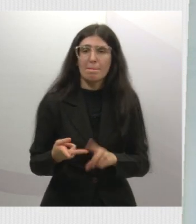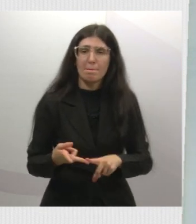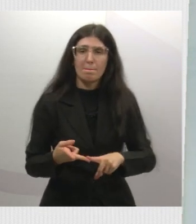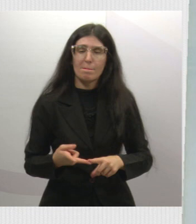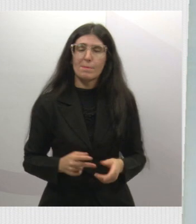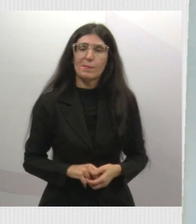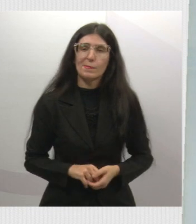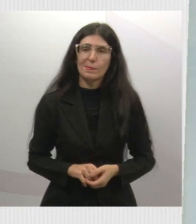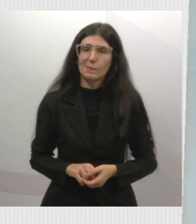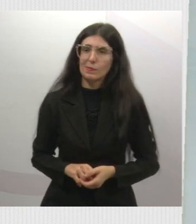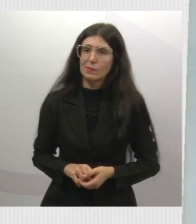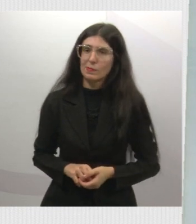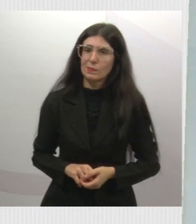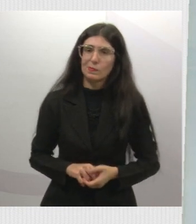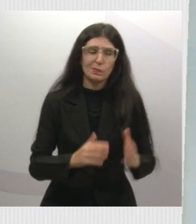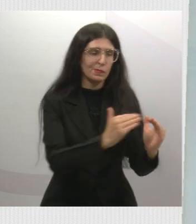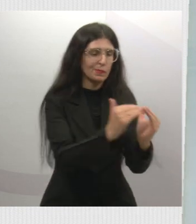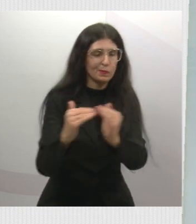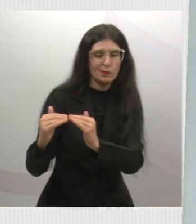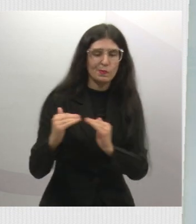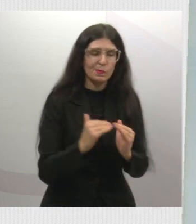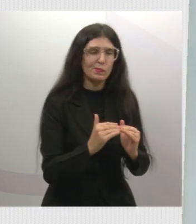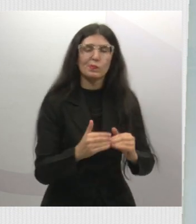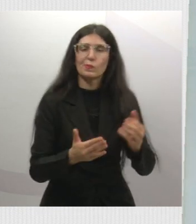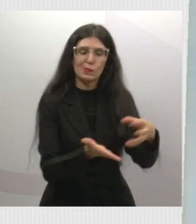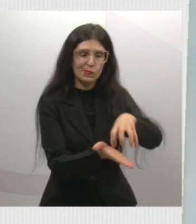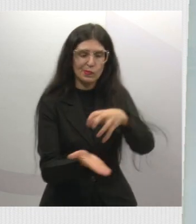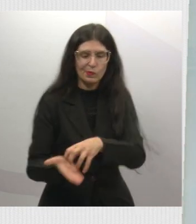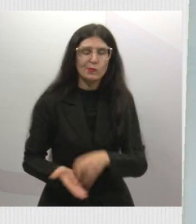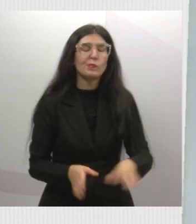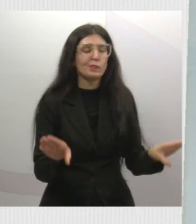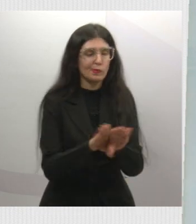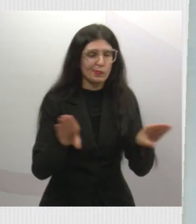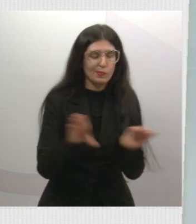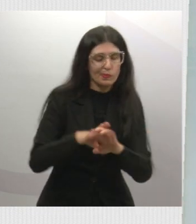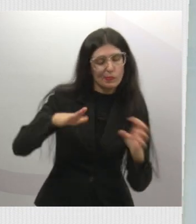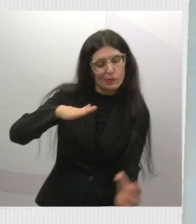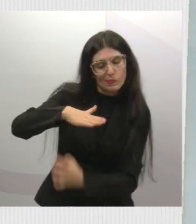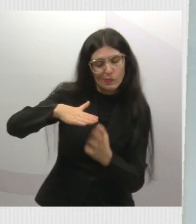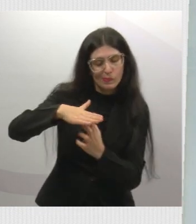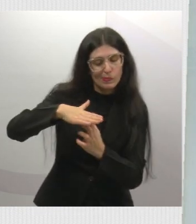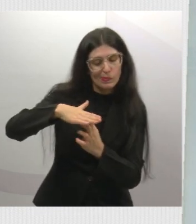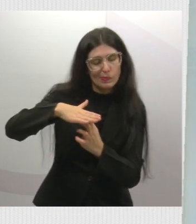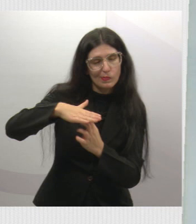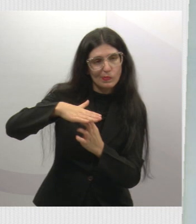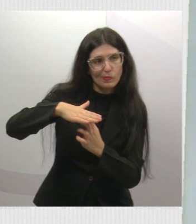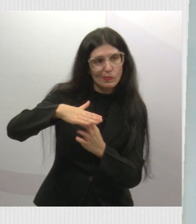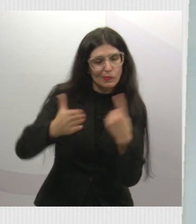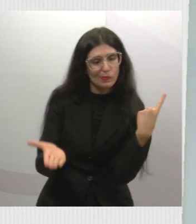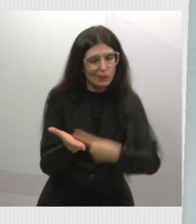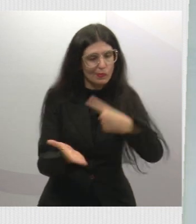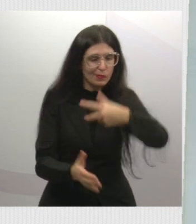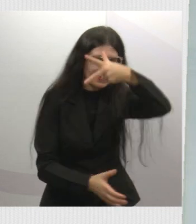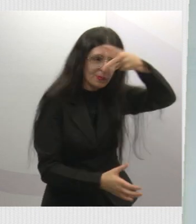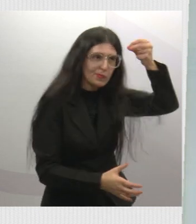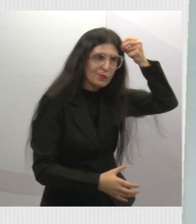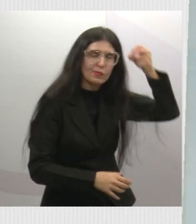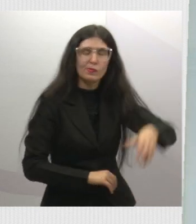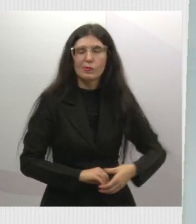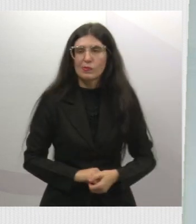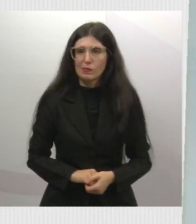IPMJ, fundações e autarquias. Temos uma meta orçamentária de receita